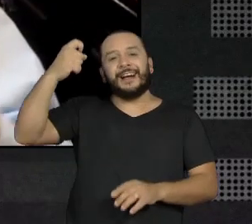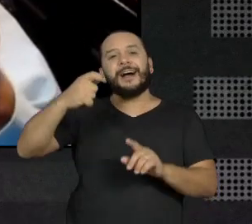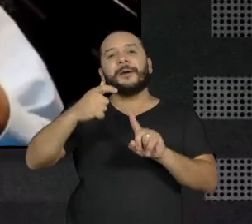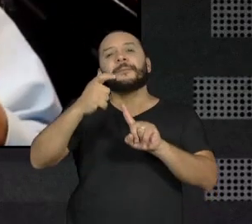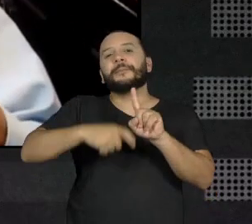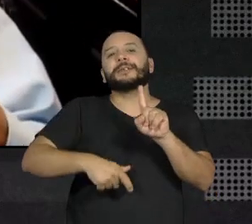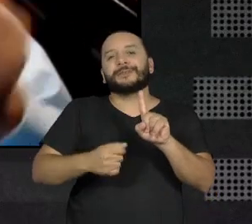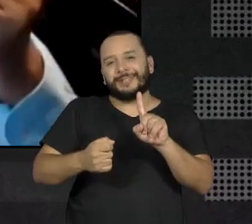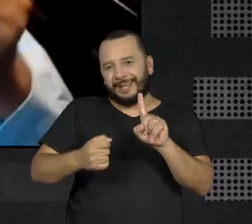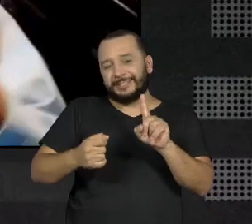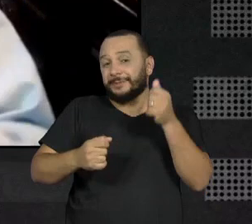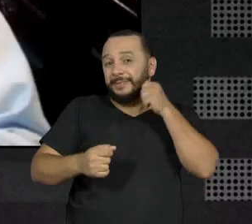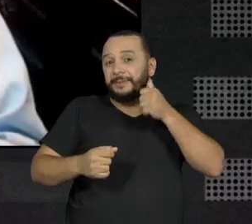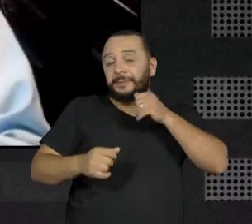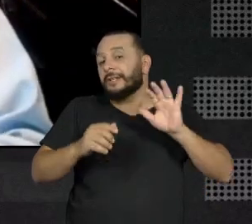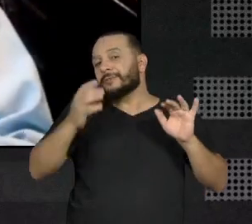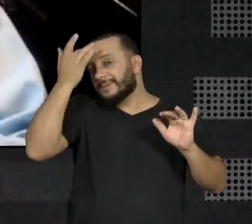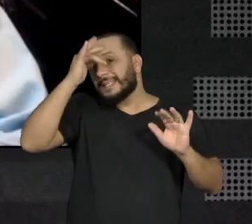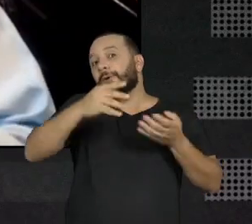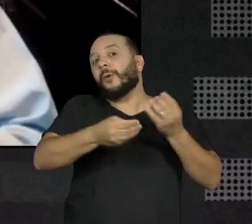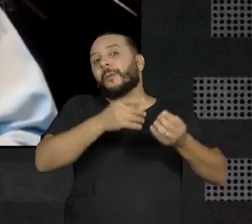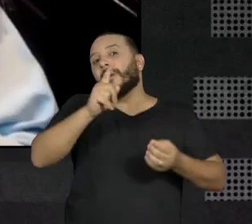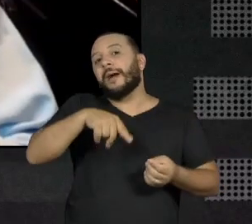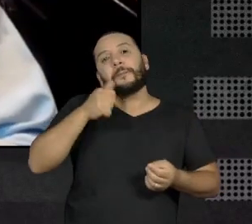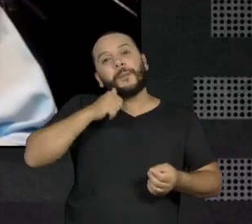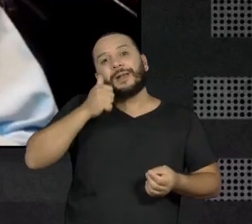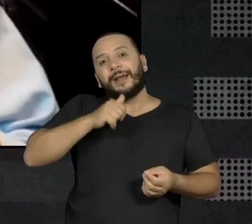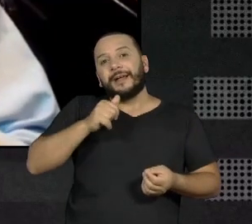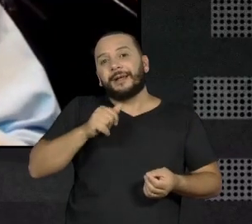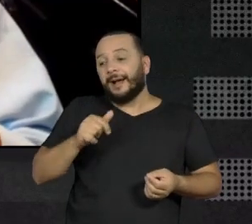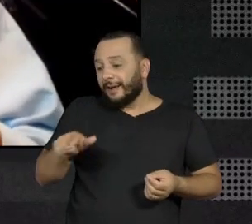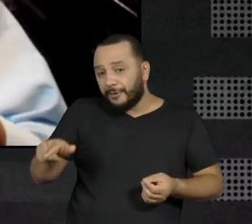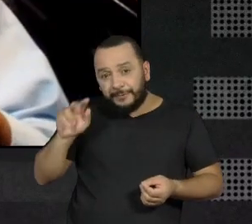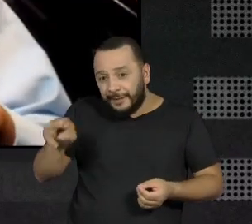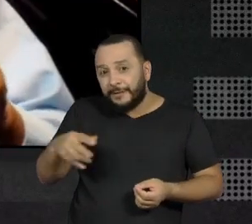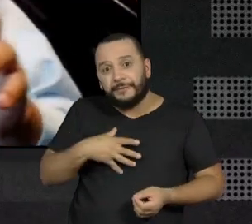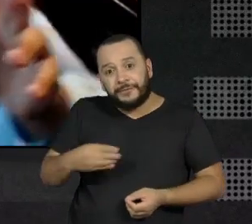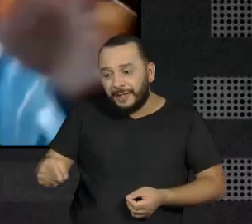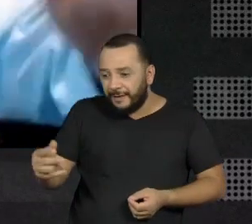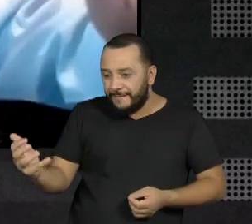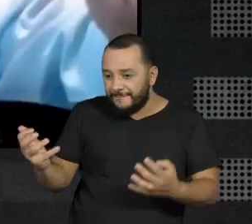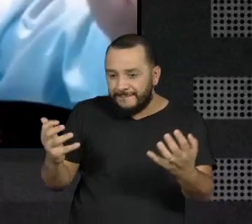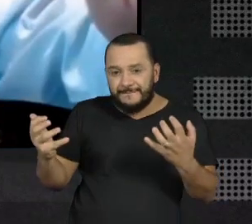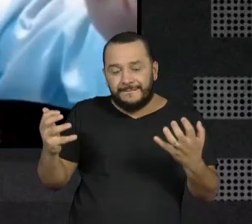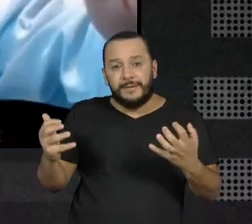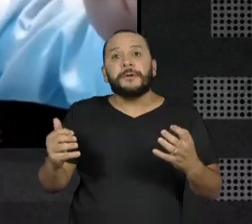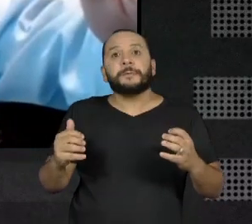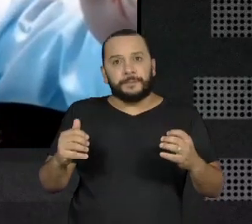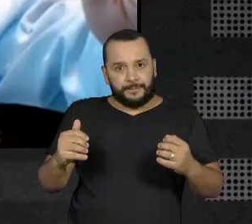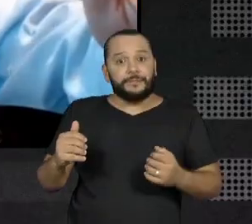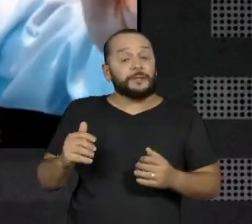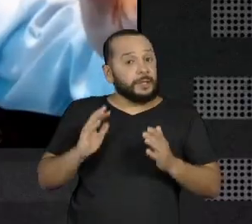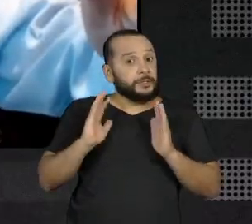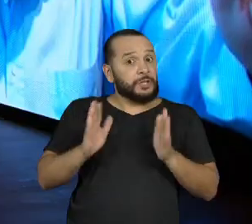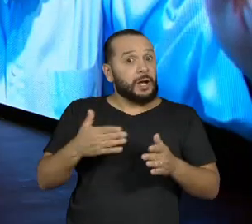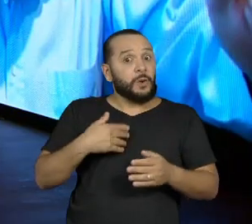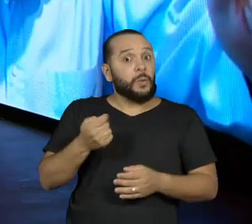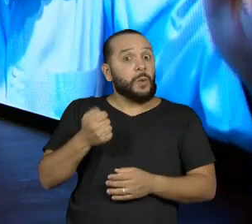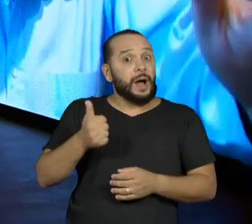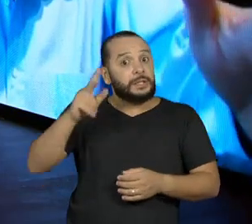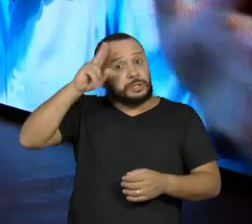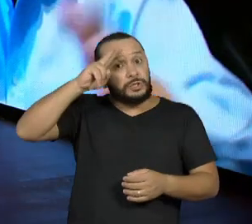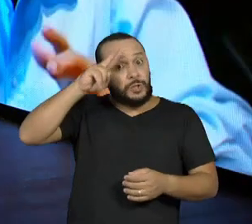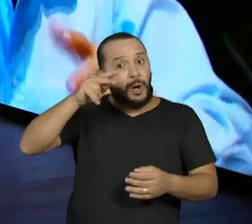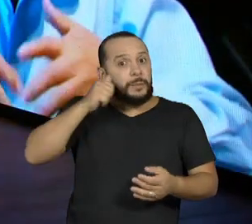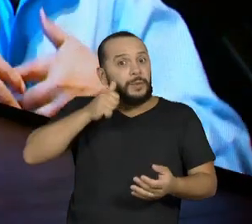como é que pensava, como é que reagia. Quase que eu fiquei sem mulher nas primeiras histórias durante